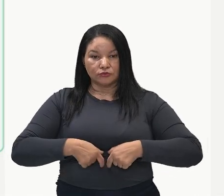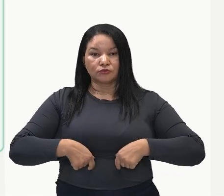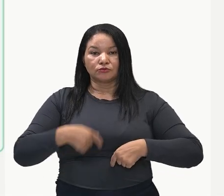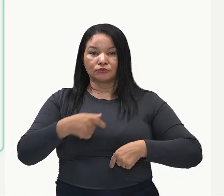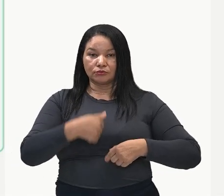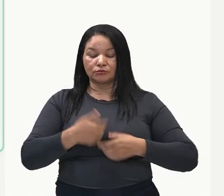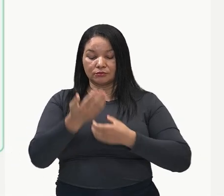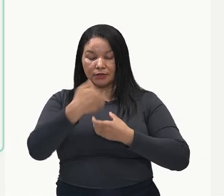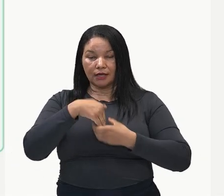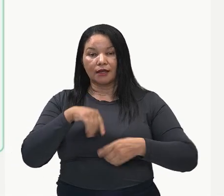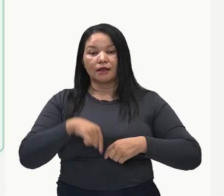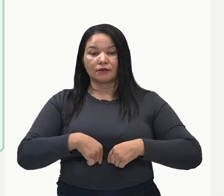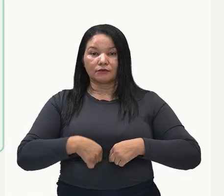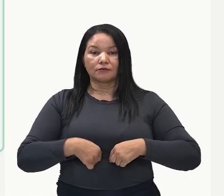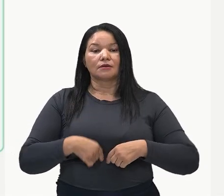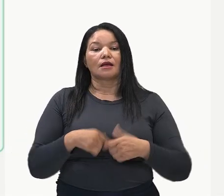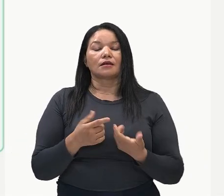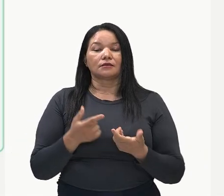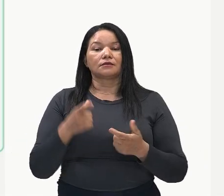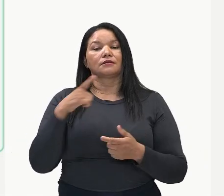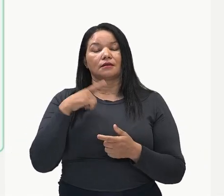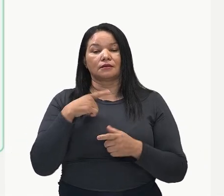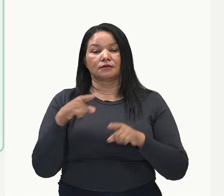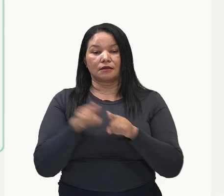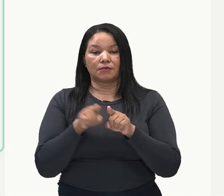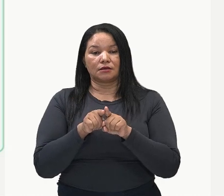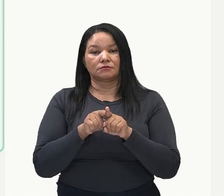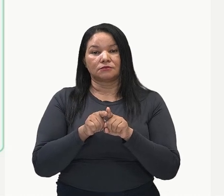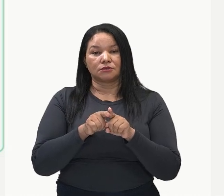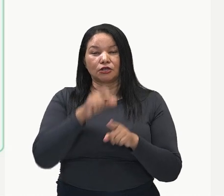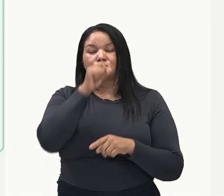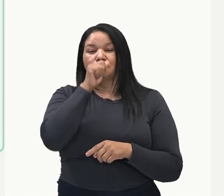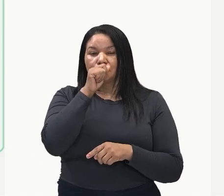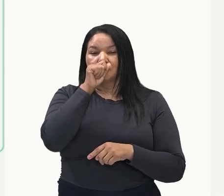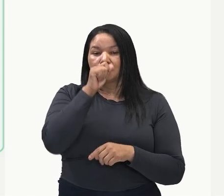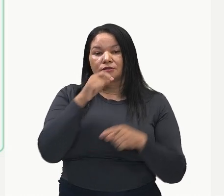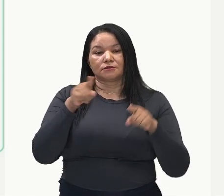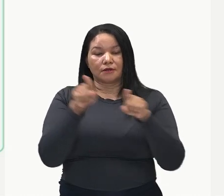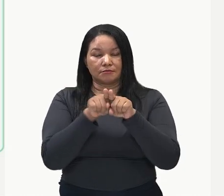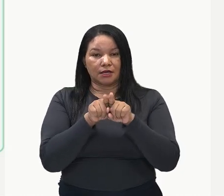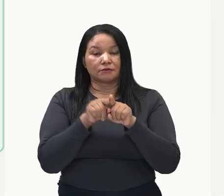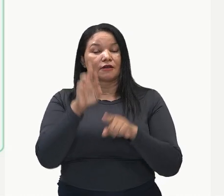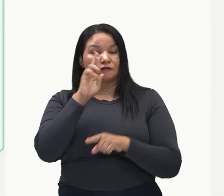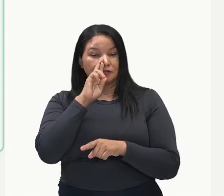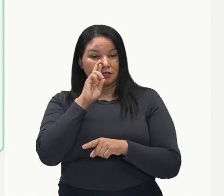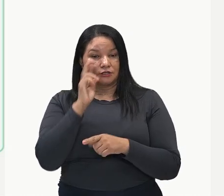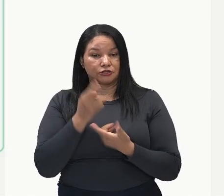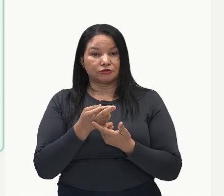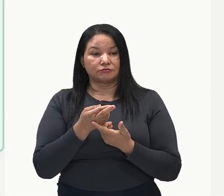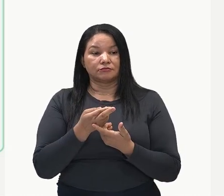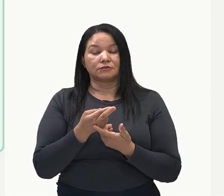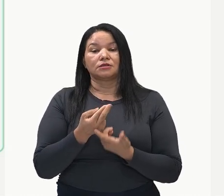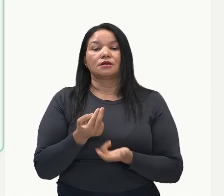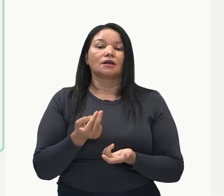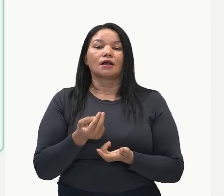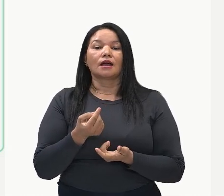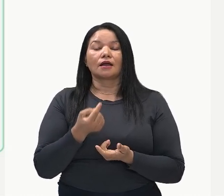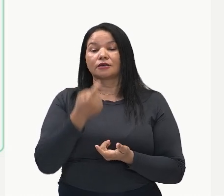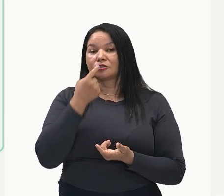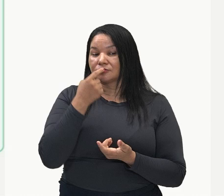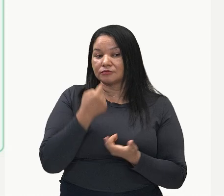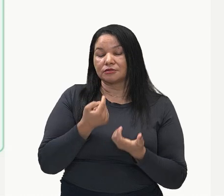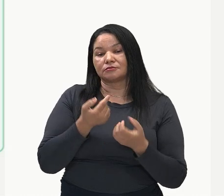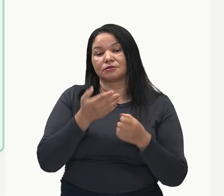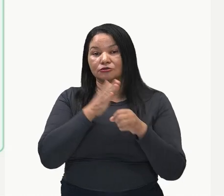estômago? Ácido clorídrico. O limão é uma substância ácida, refrigerante, o tomate. O café, ele é